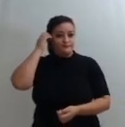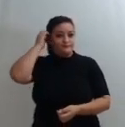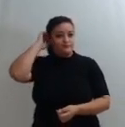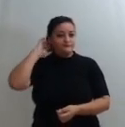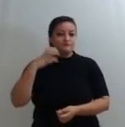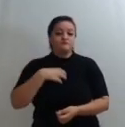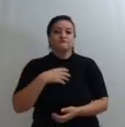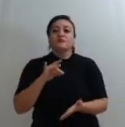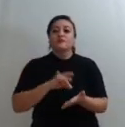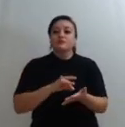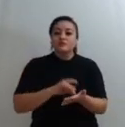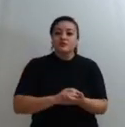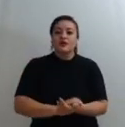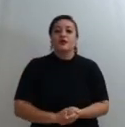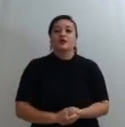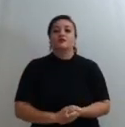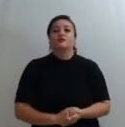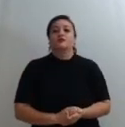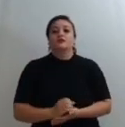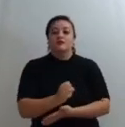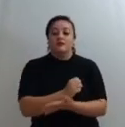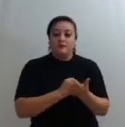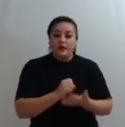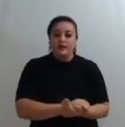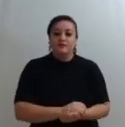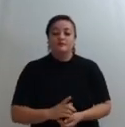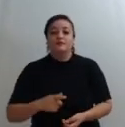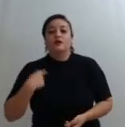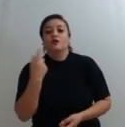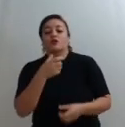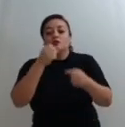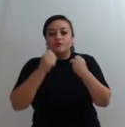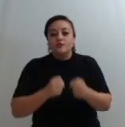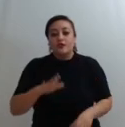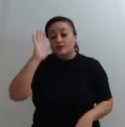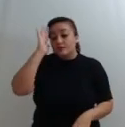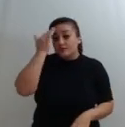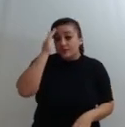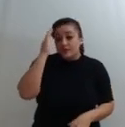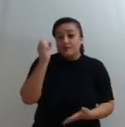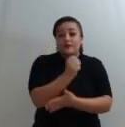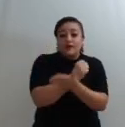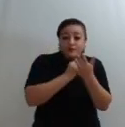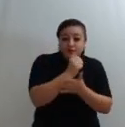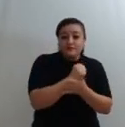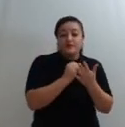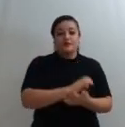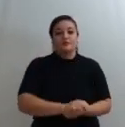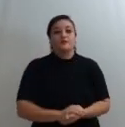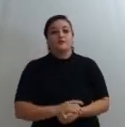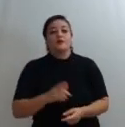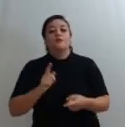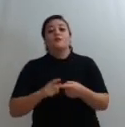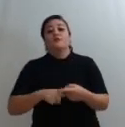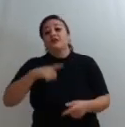do elemento concreto para que a gente pudesse entender a fundamentação, pois não há